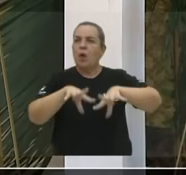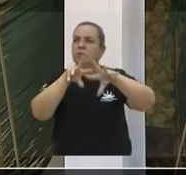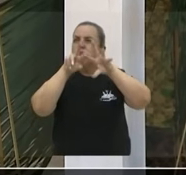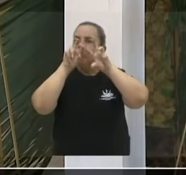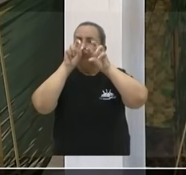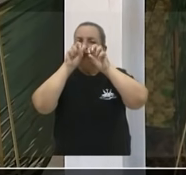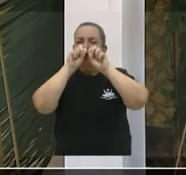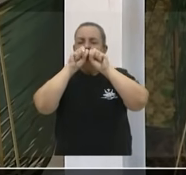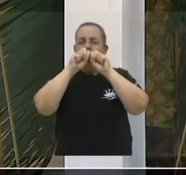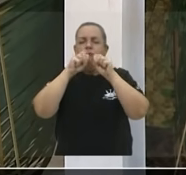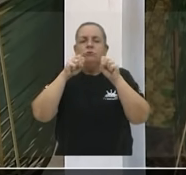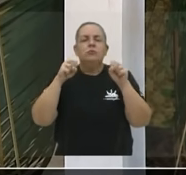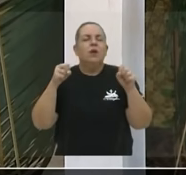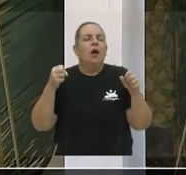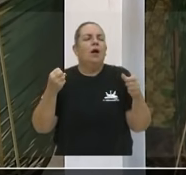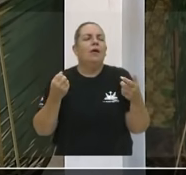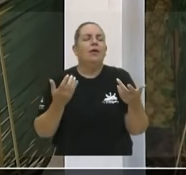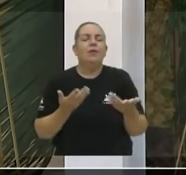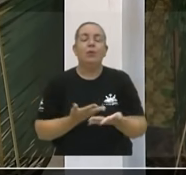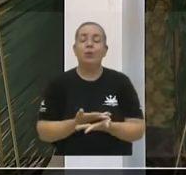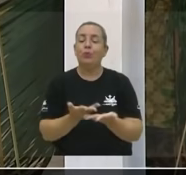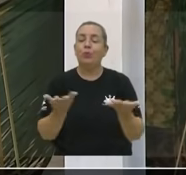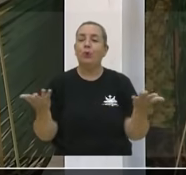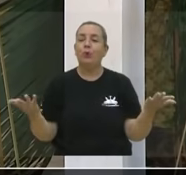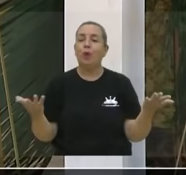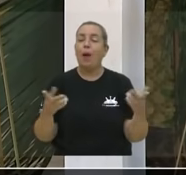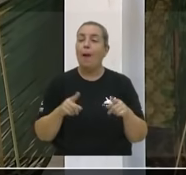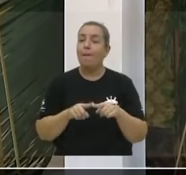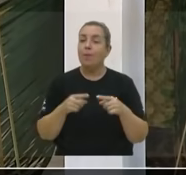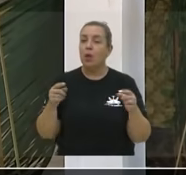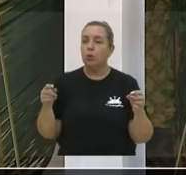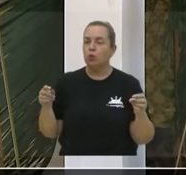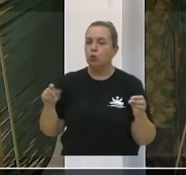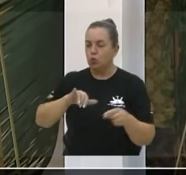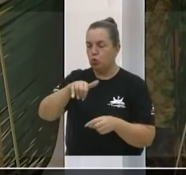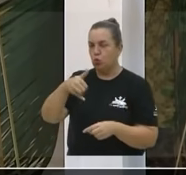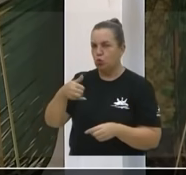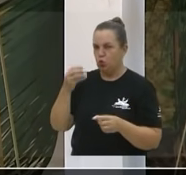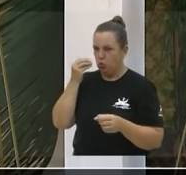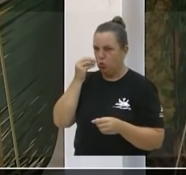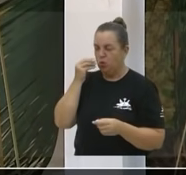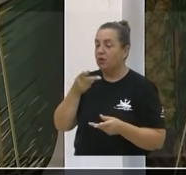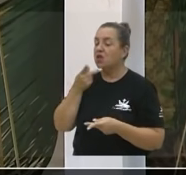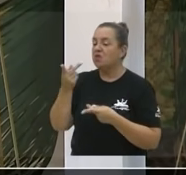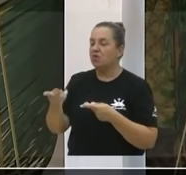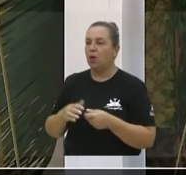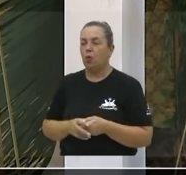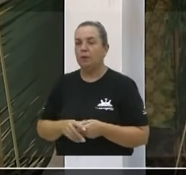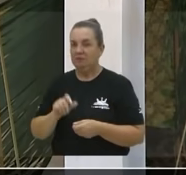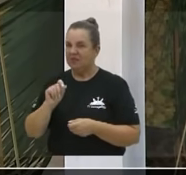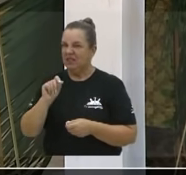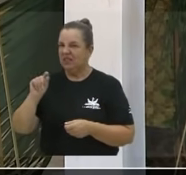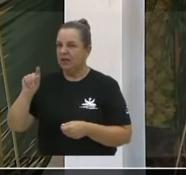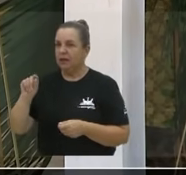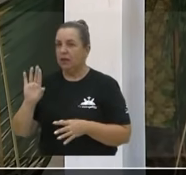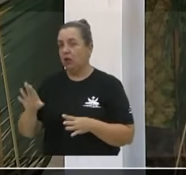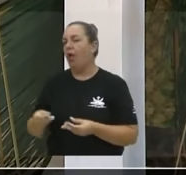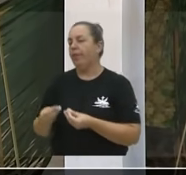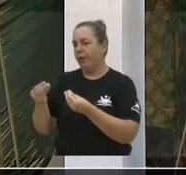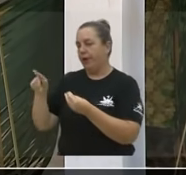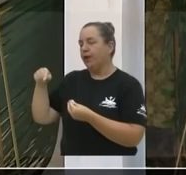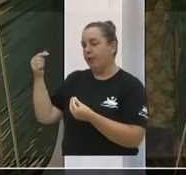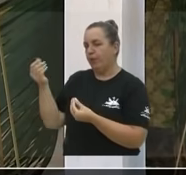do bálsamo. Então, falou Judas Iscariotes, um dos seus discípulos, aquele que o havia de